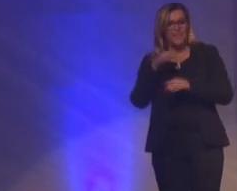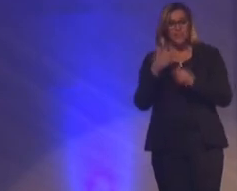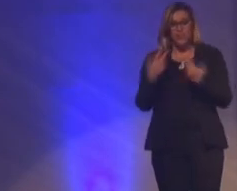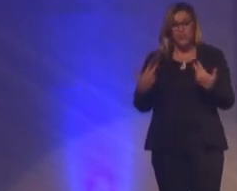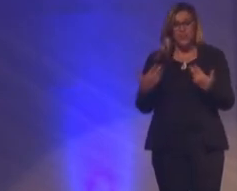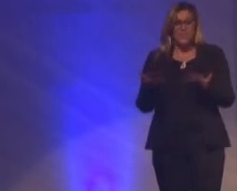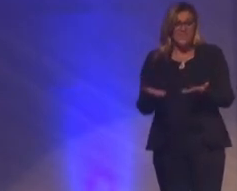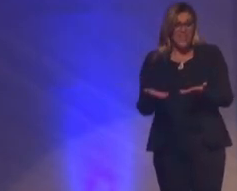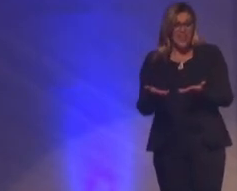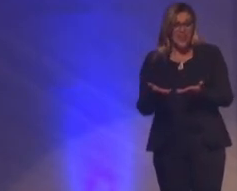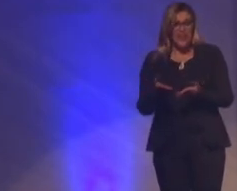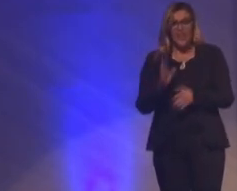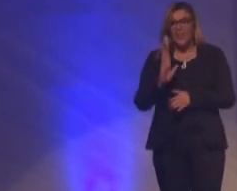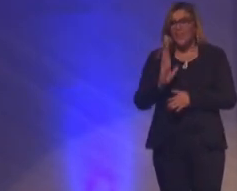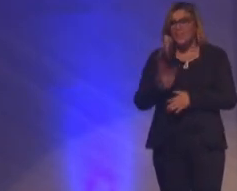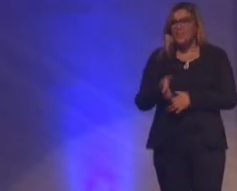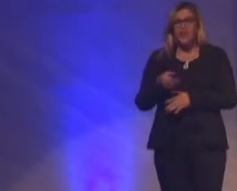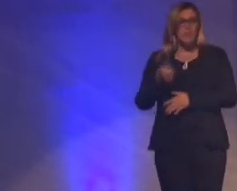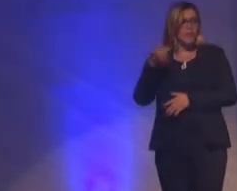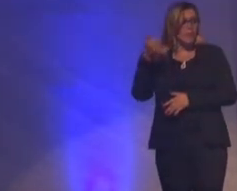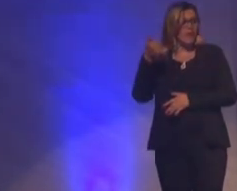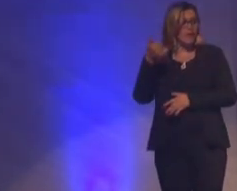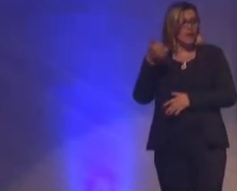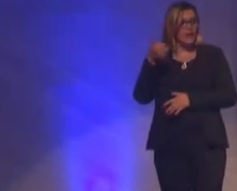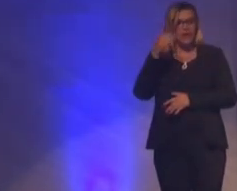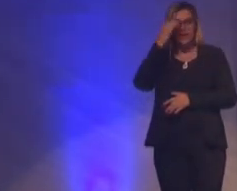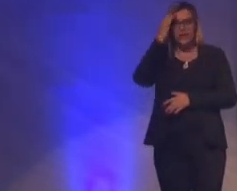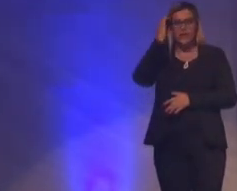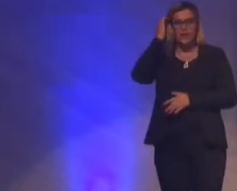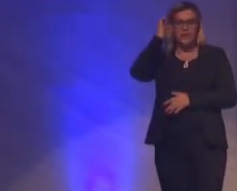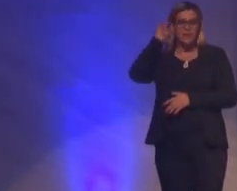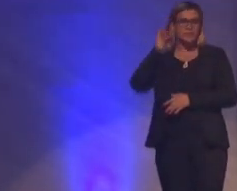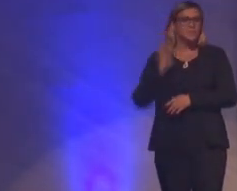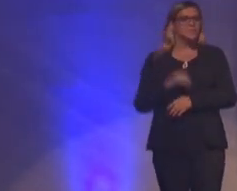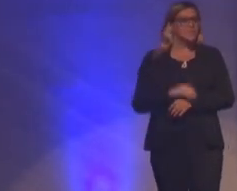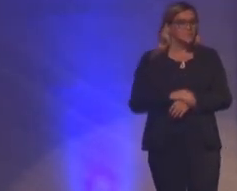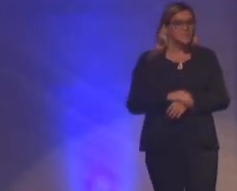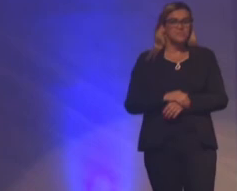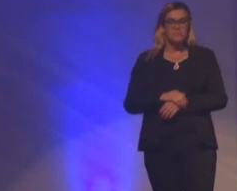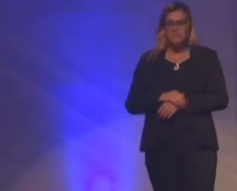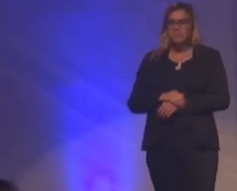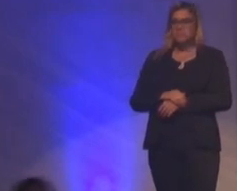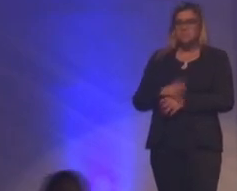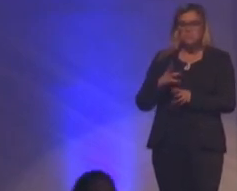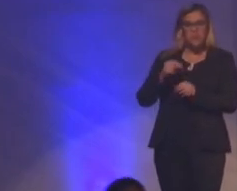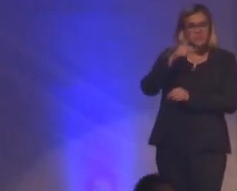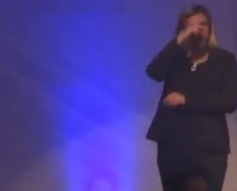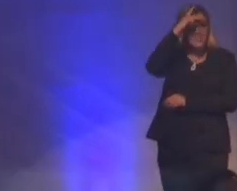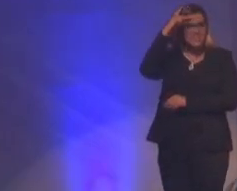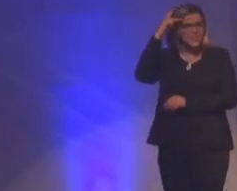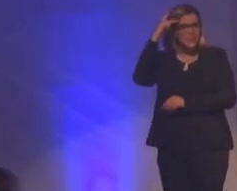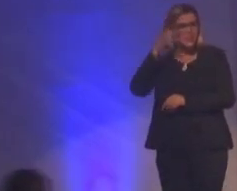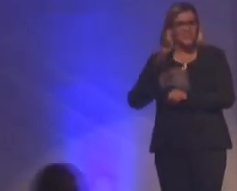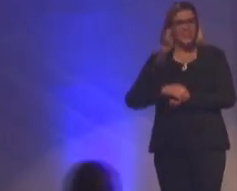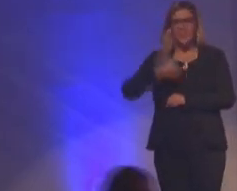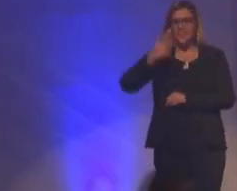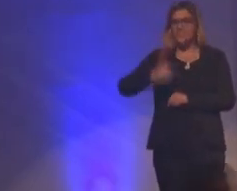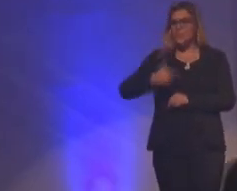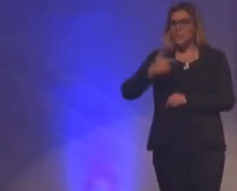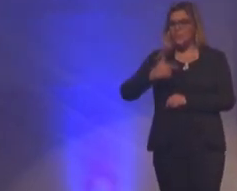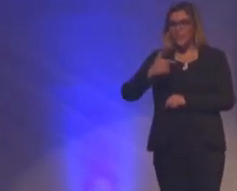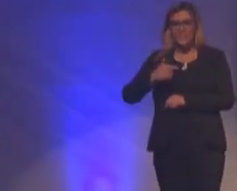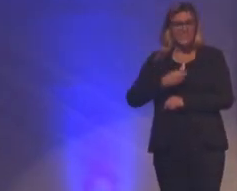sobre isso. Quem é que tá vindo no Evidência pela primeira vez? Uau, bastante gente! E pela segunda